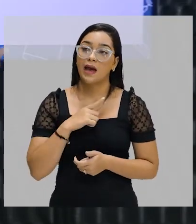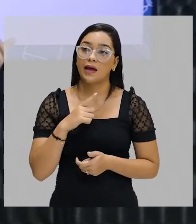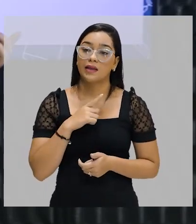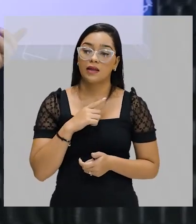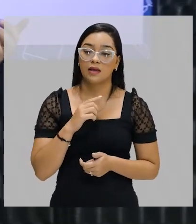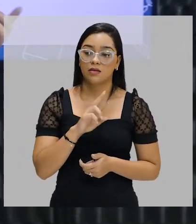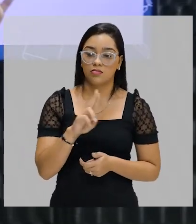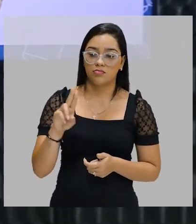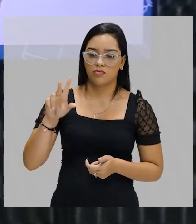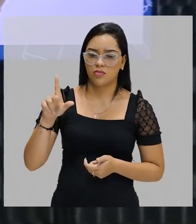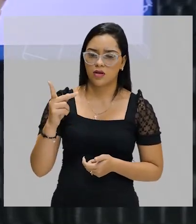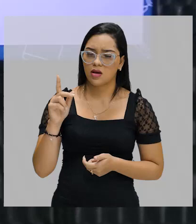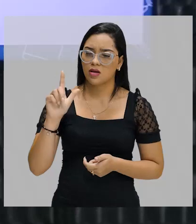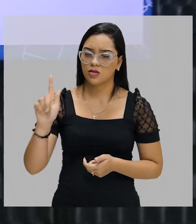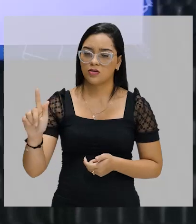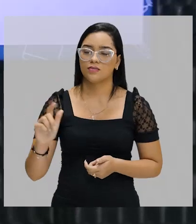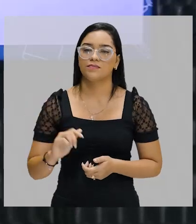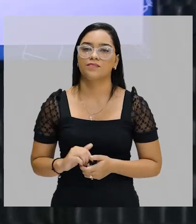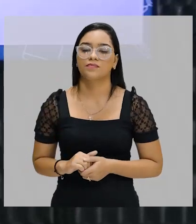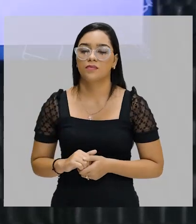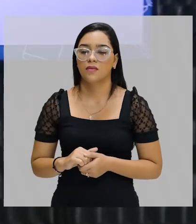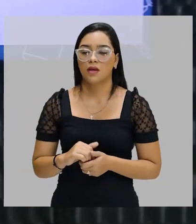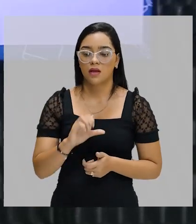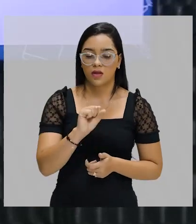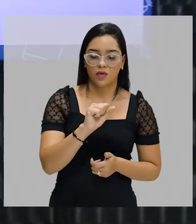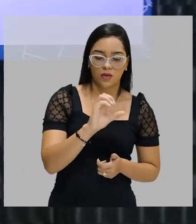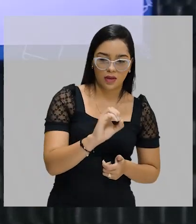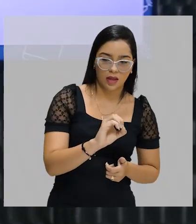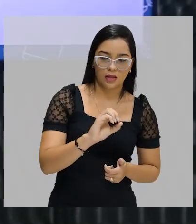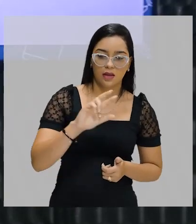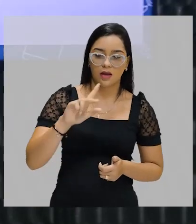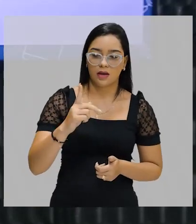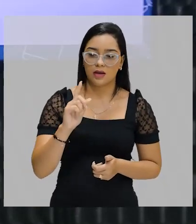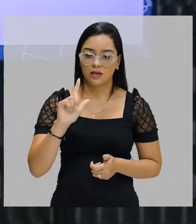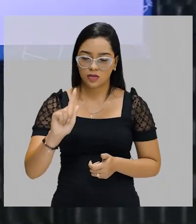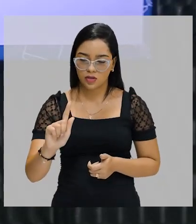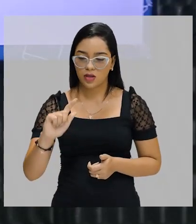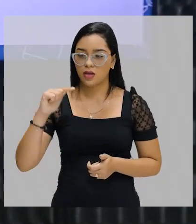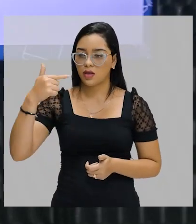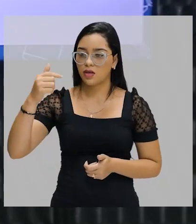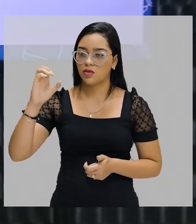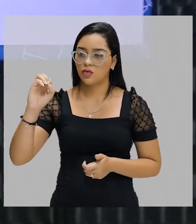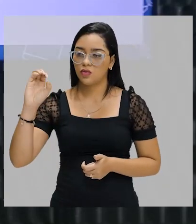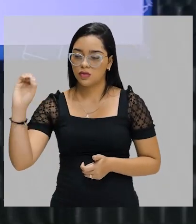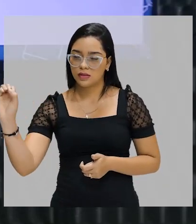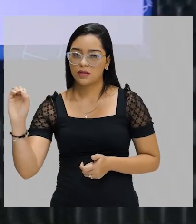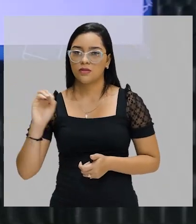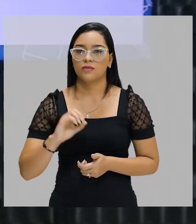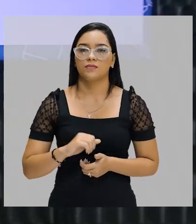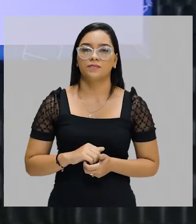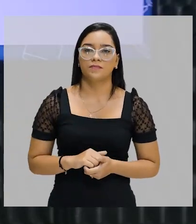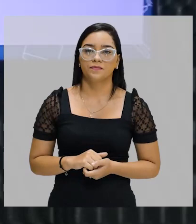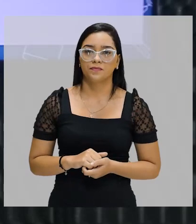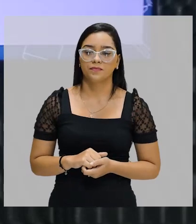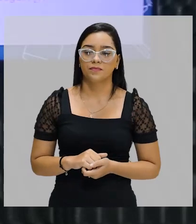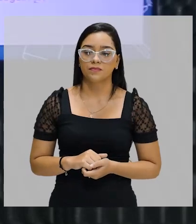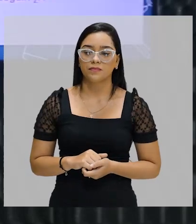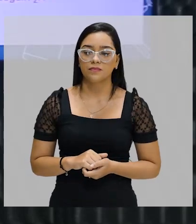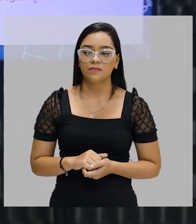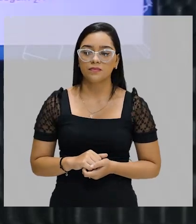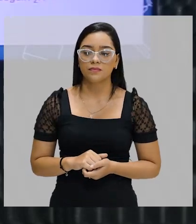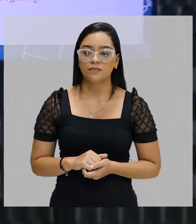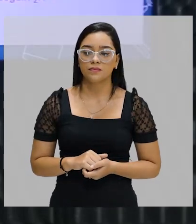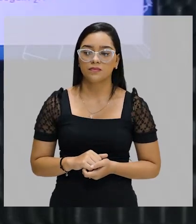essa nomenclatura, certo? Nós temos o número 80 aqui embaixo e em cima nós temos o número 200,